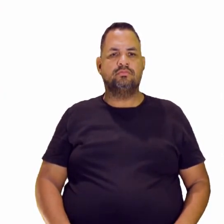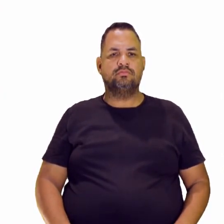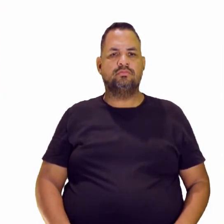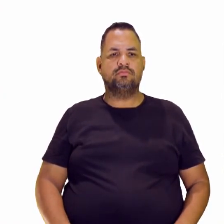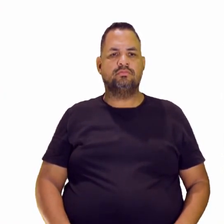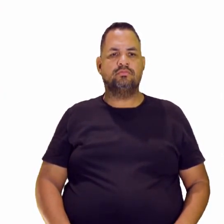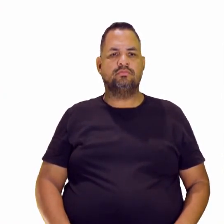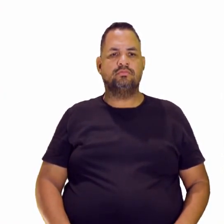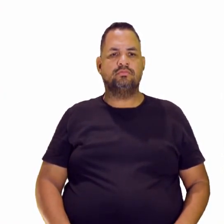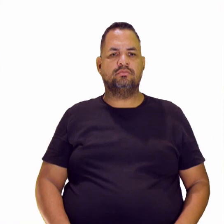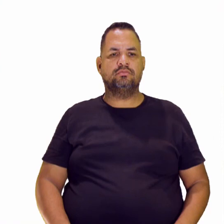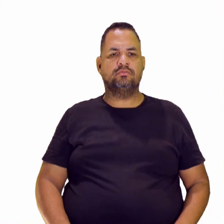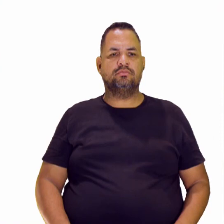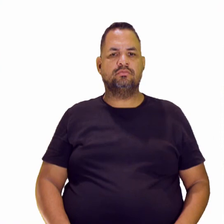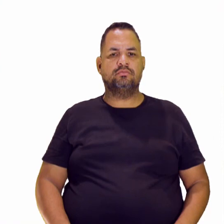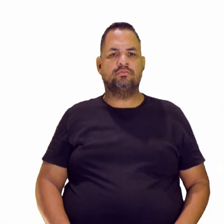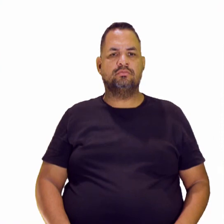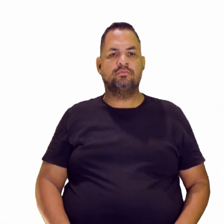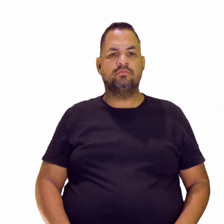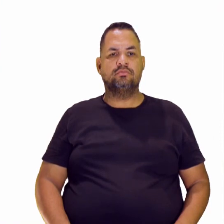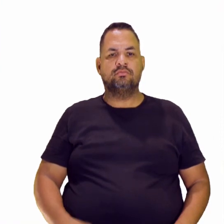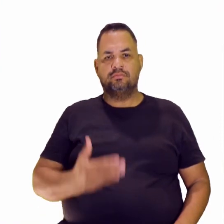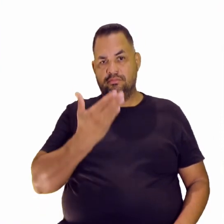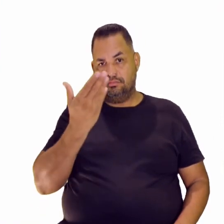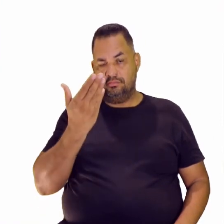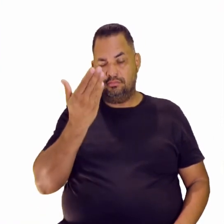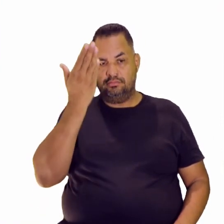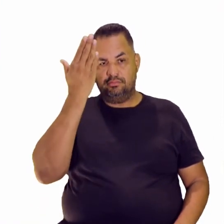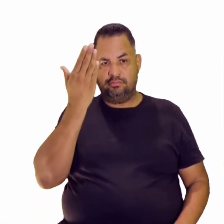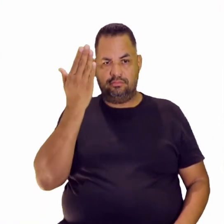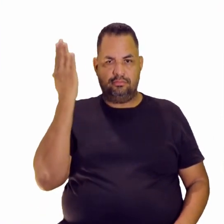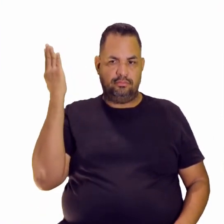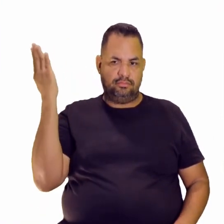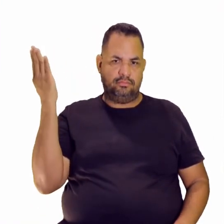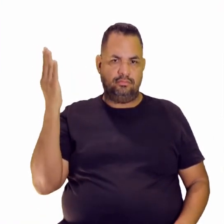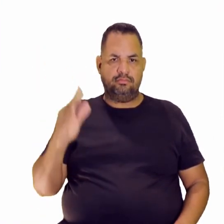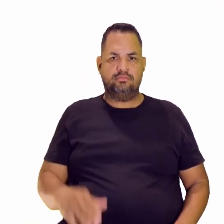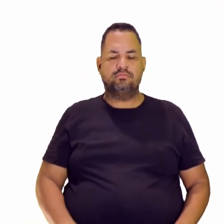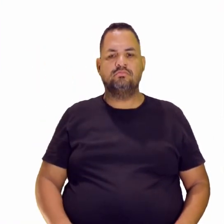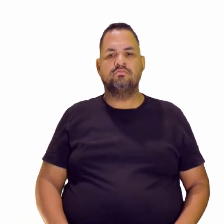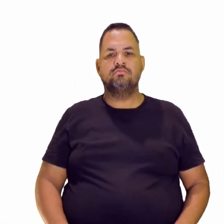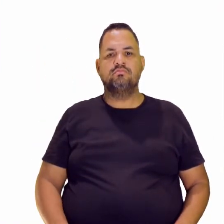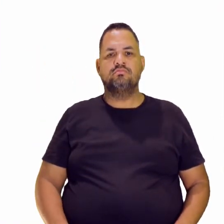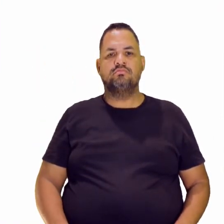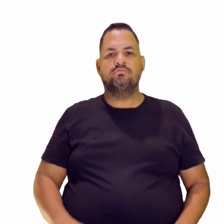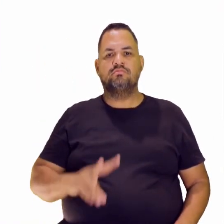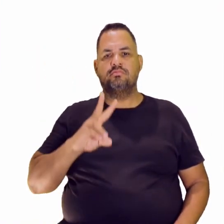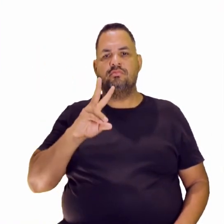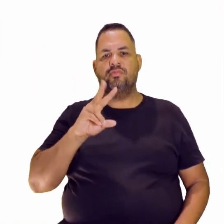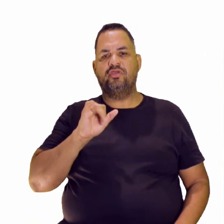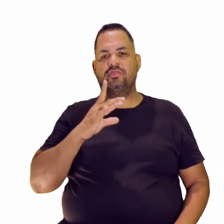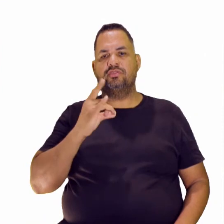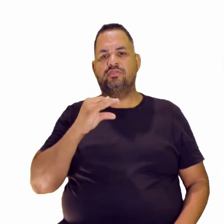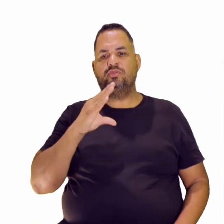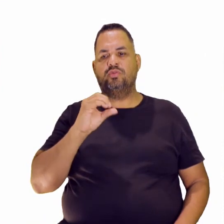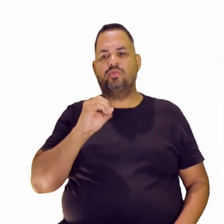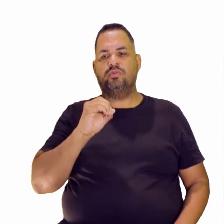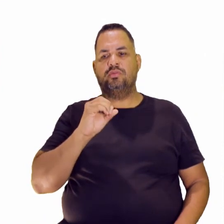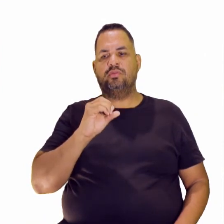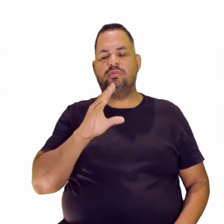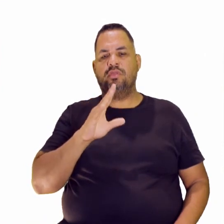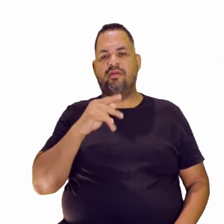Ainda sobre Oswald de Andrade, o vício da fala.